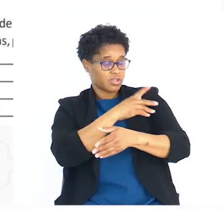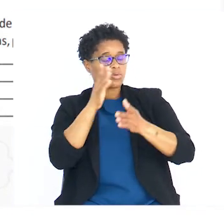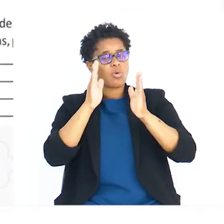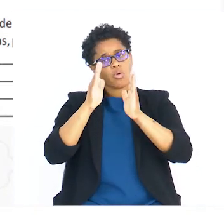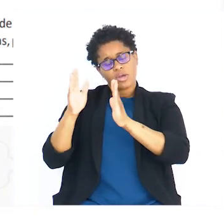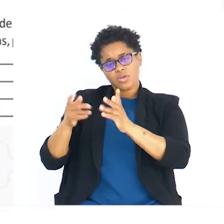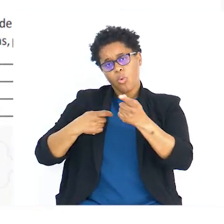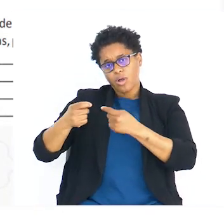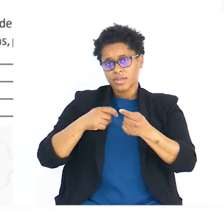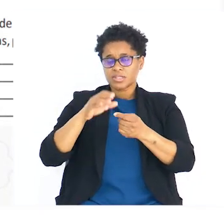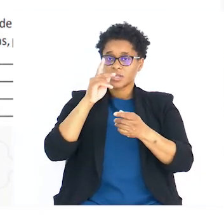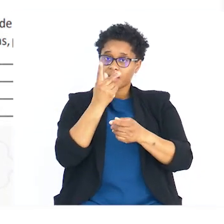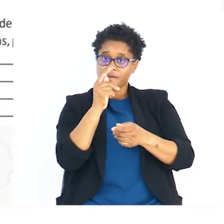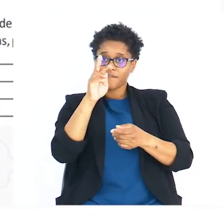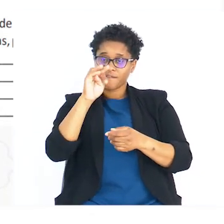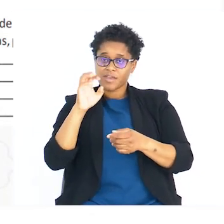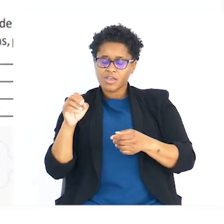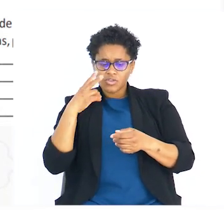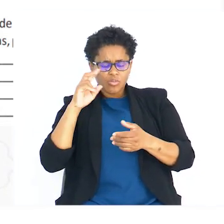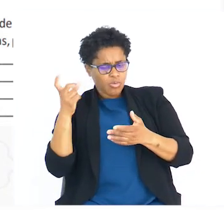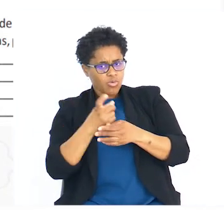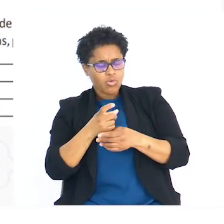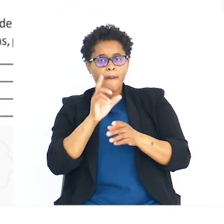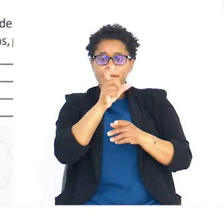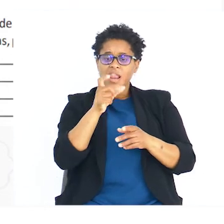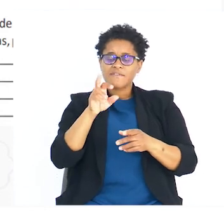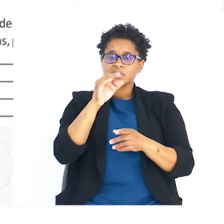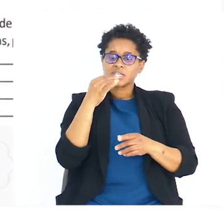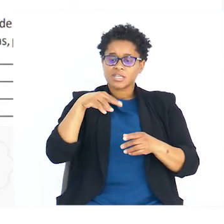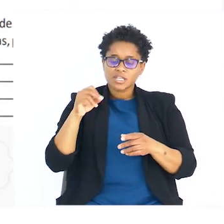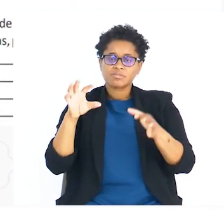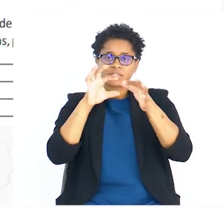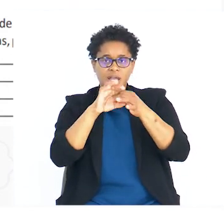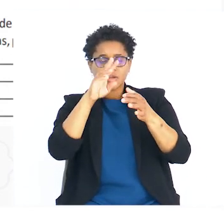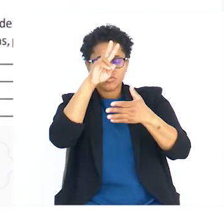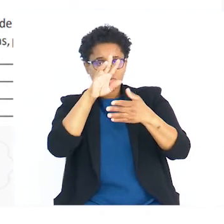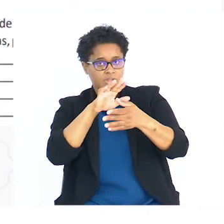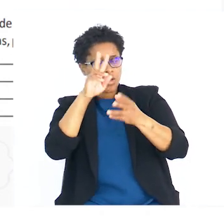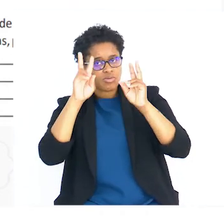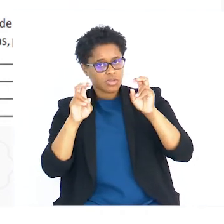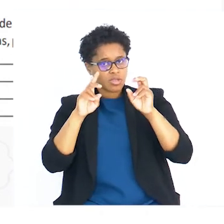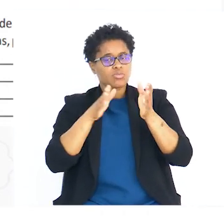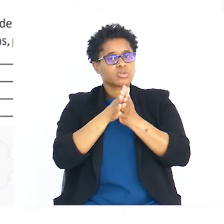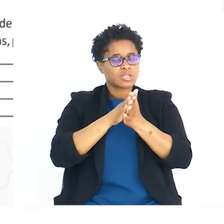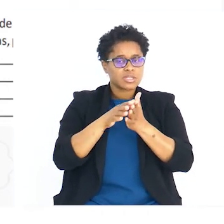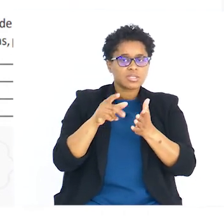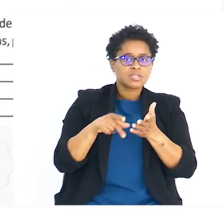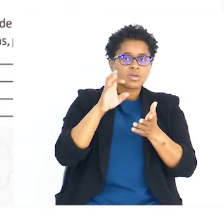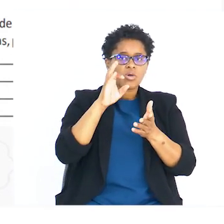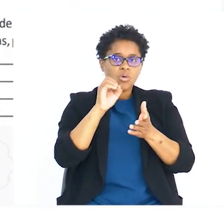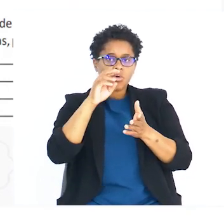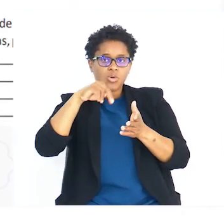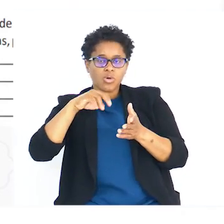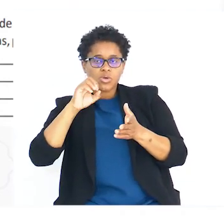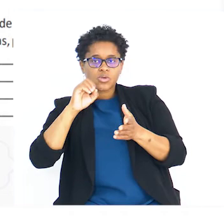Procuro várias palavras que rimem e que se relacionem com o tema. Utilizo onomatopeias para expressar o som de ondas